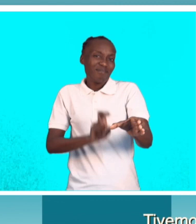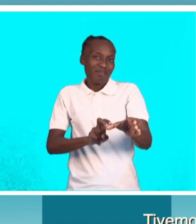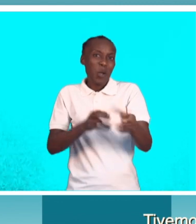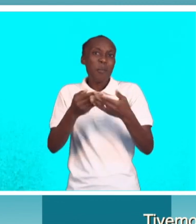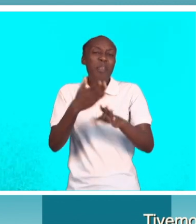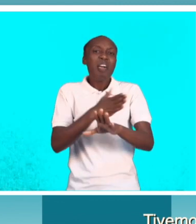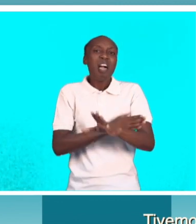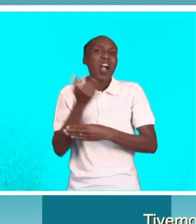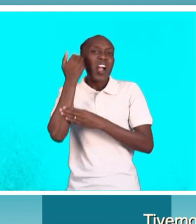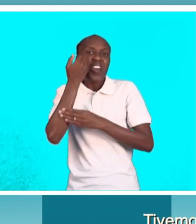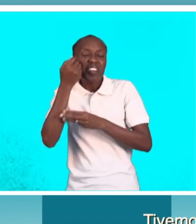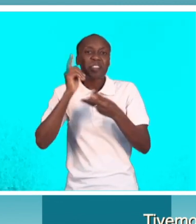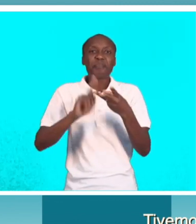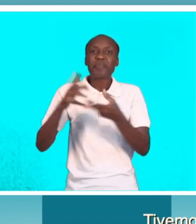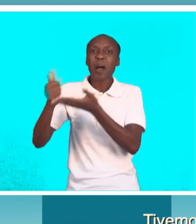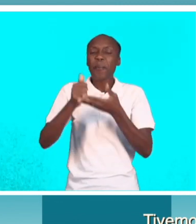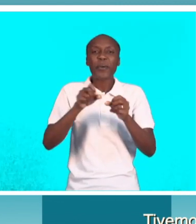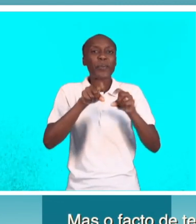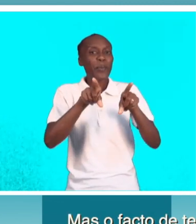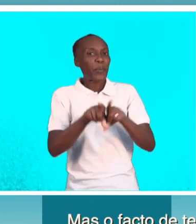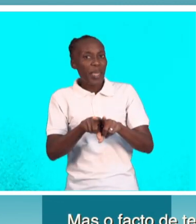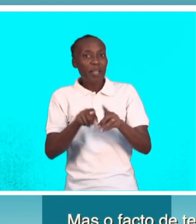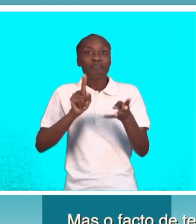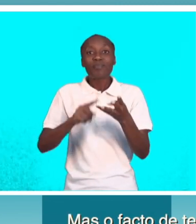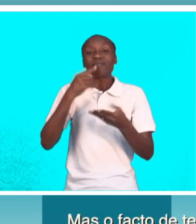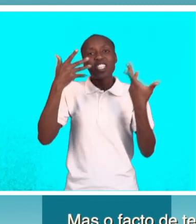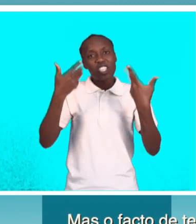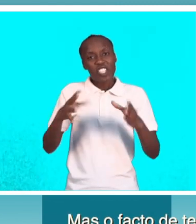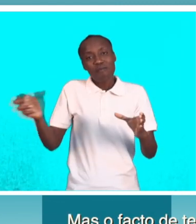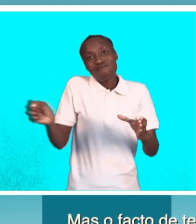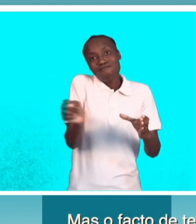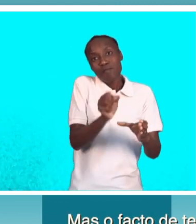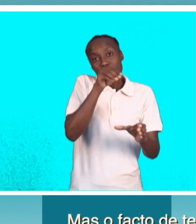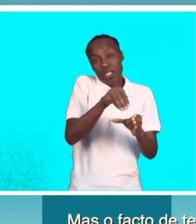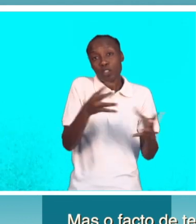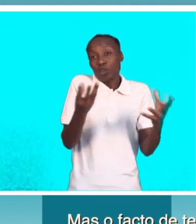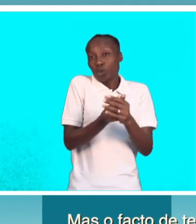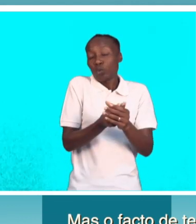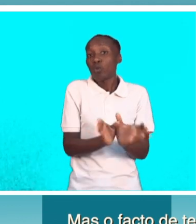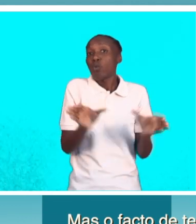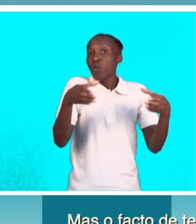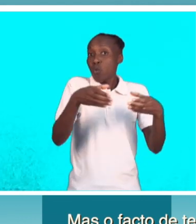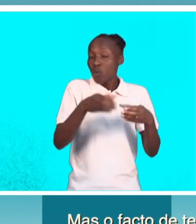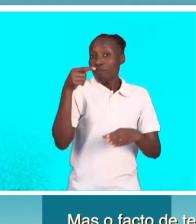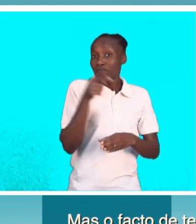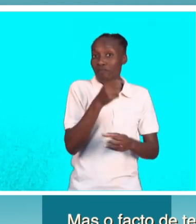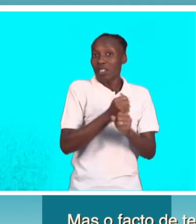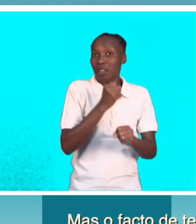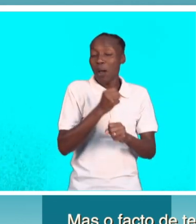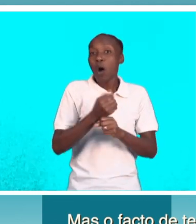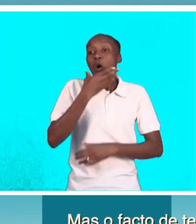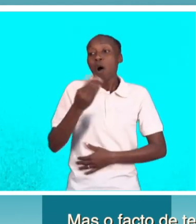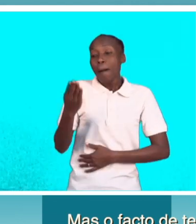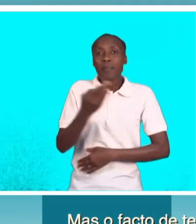ter o carinho e o apoio dos colegas, mas o fato de termos integrado no nosso grupo de trabalhos uma pessoa mais velha, é o Arthur